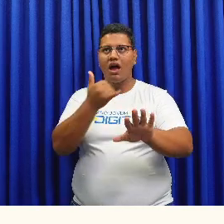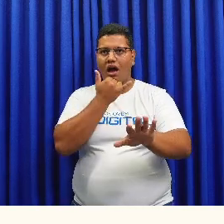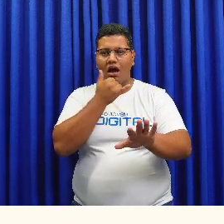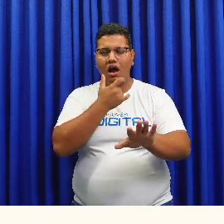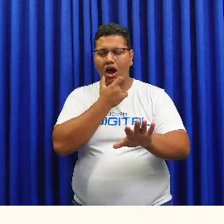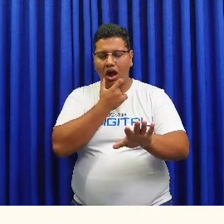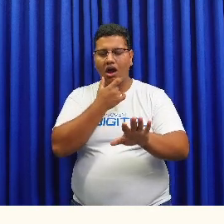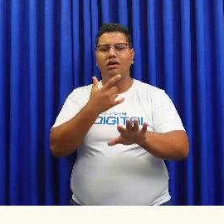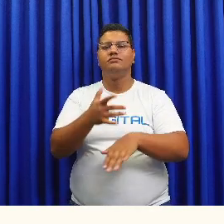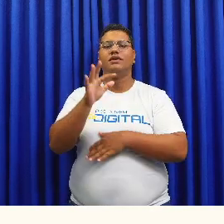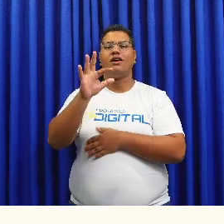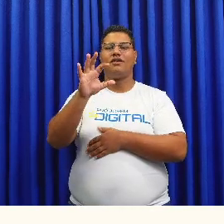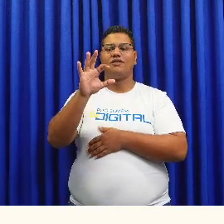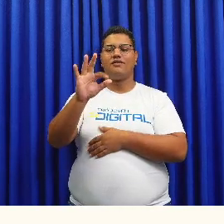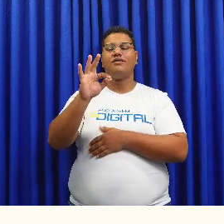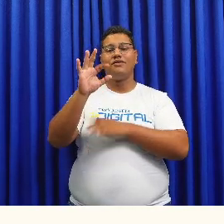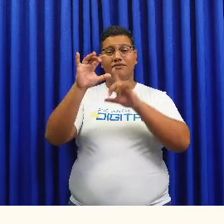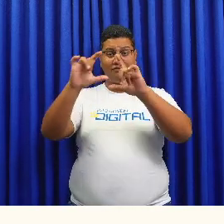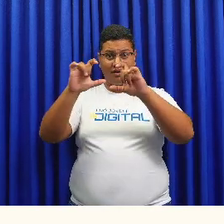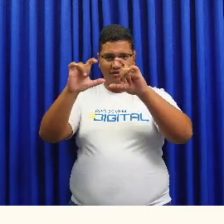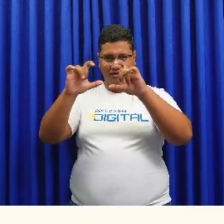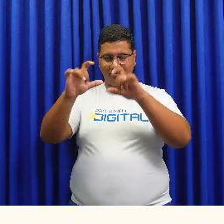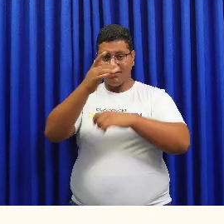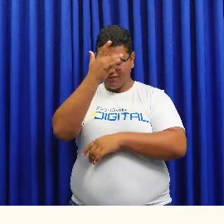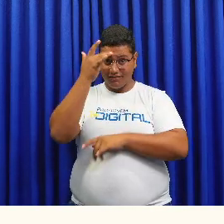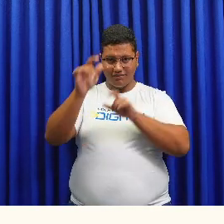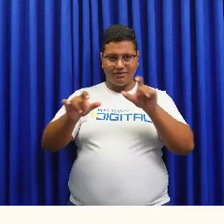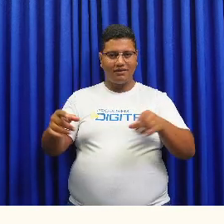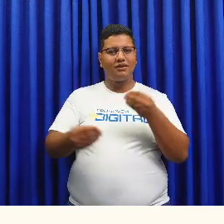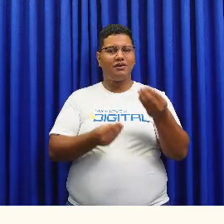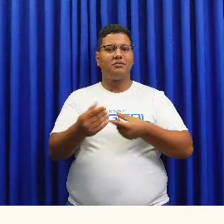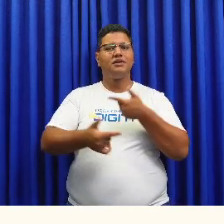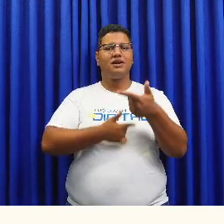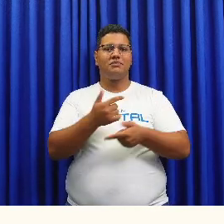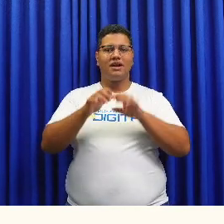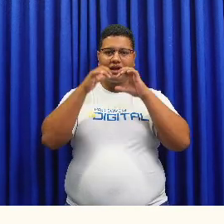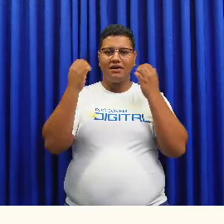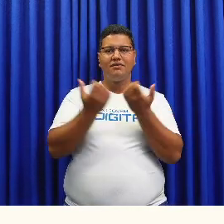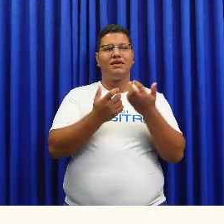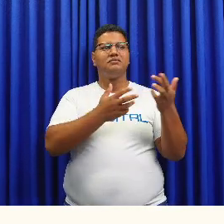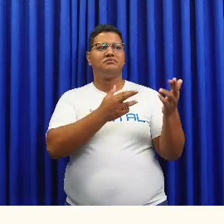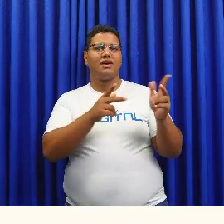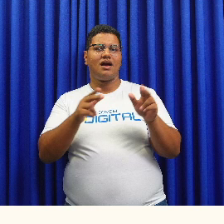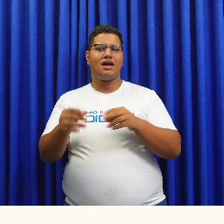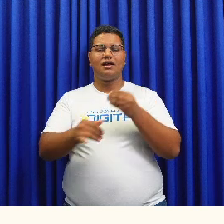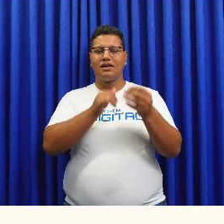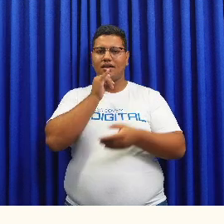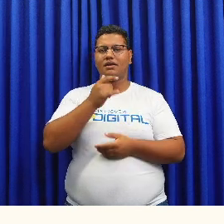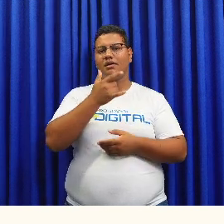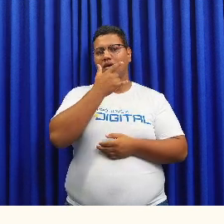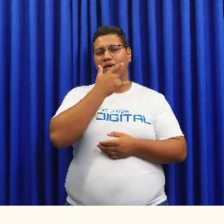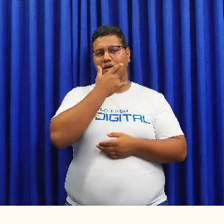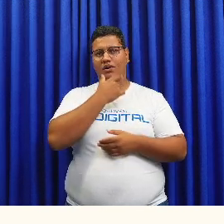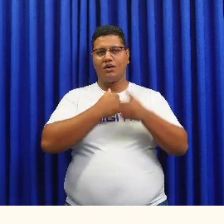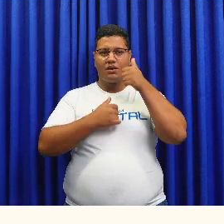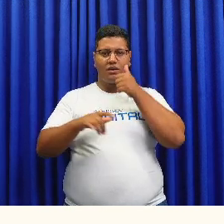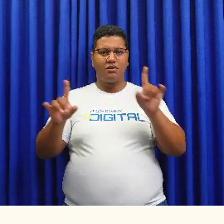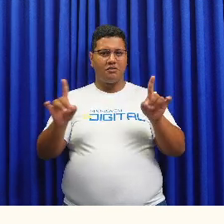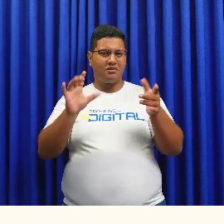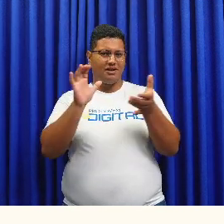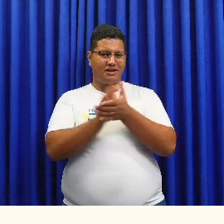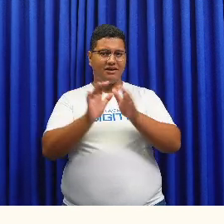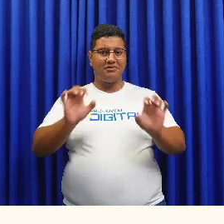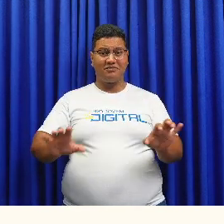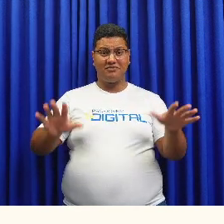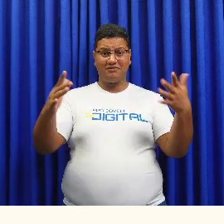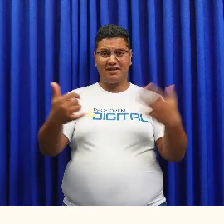fotógrafos, olha aí a língua já travando, fotógrafos são pessoas que trabalham em muitos eventos, ou seja, tem um casamento num sábado, uma festa